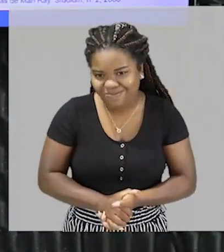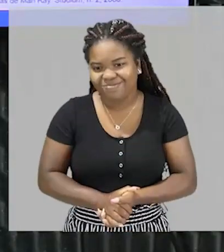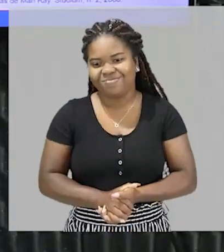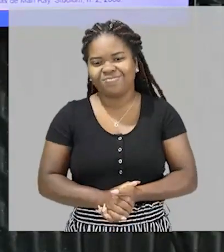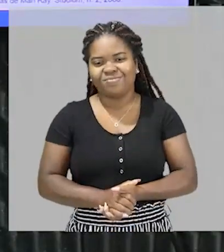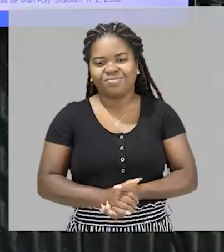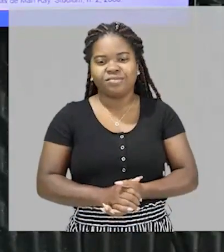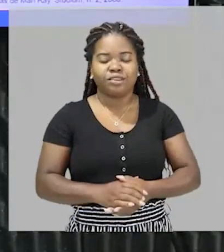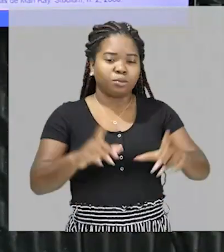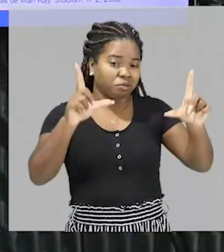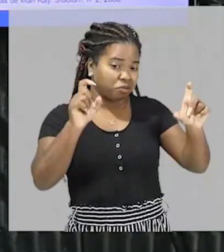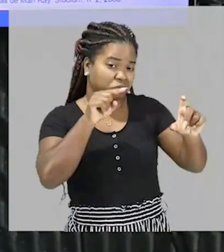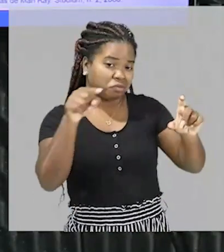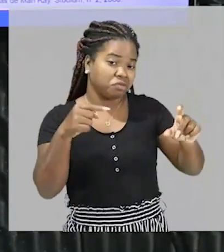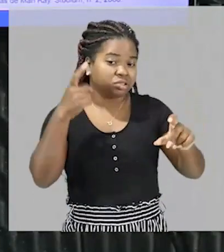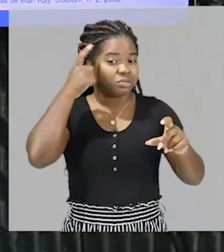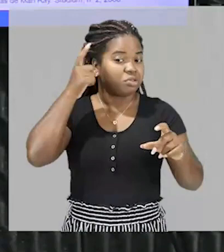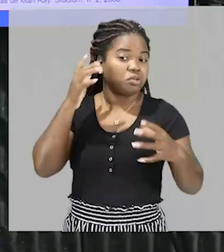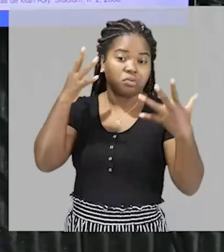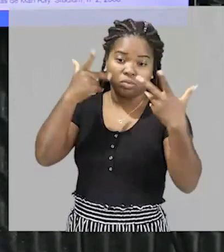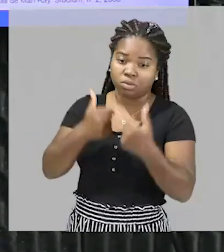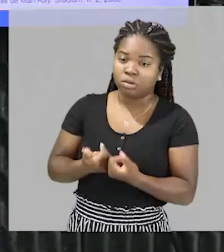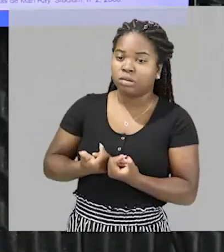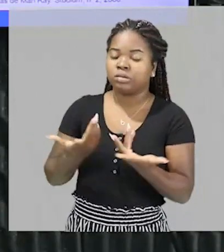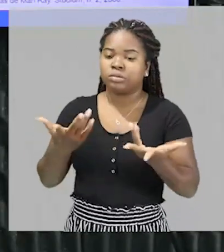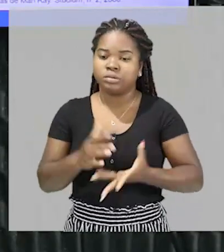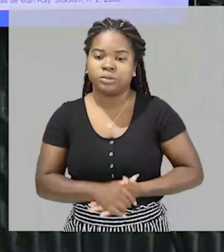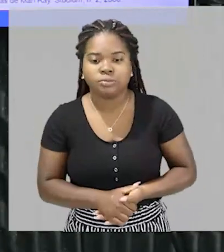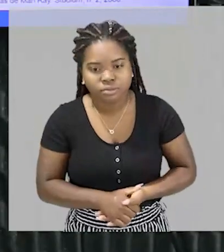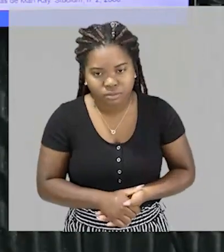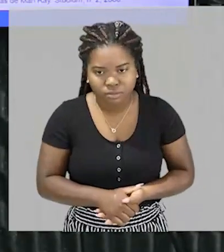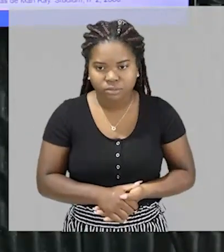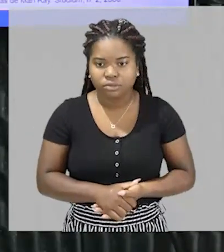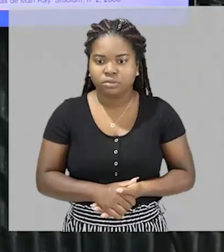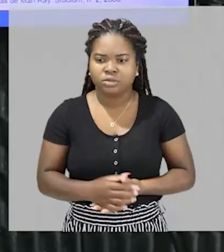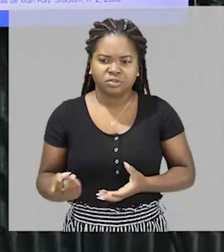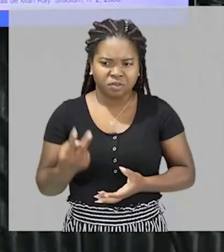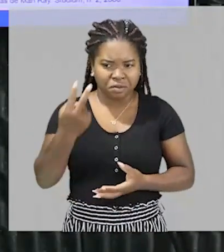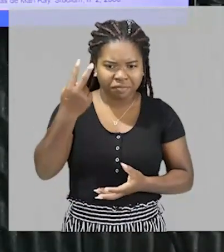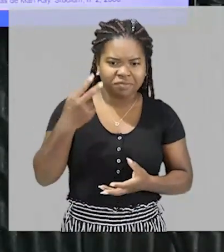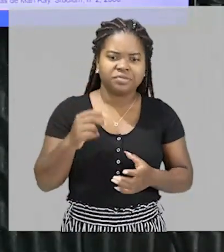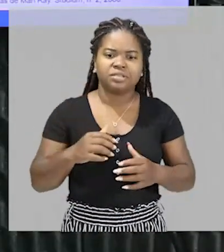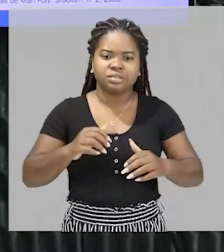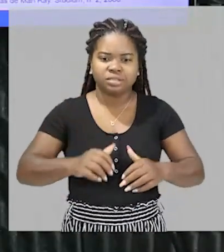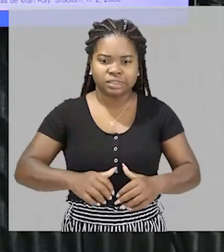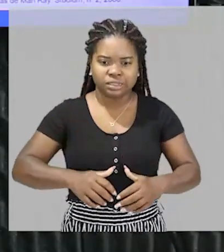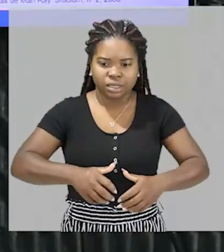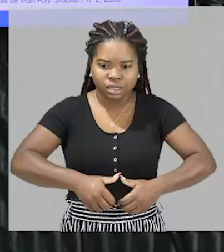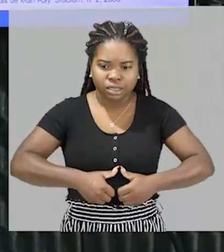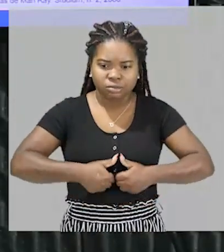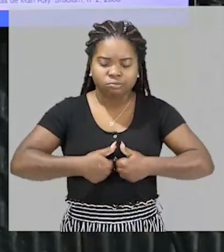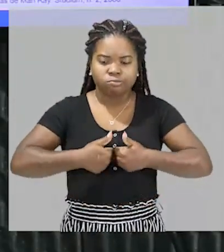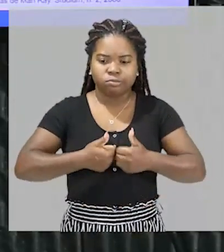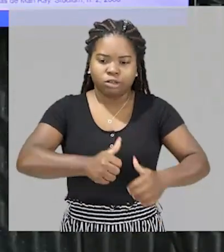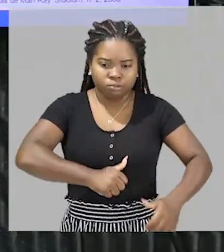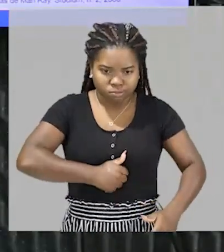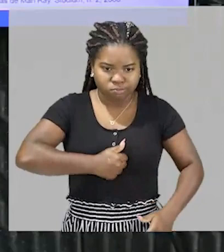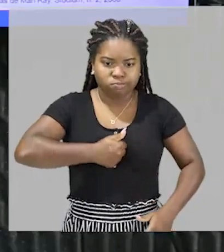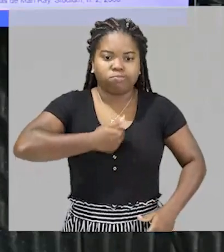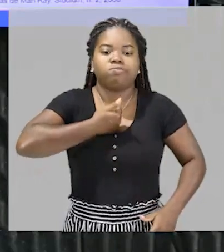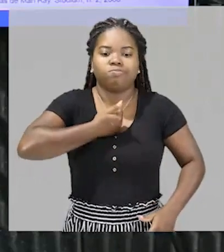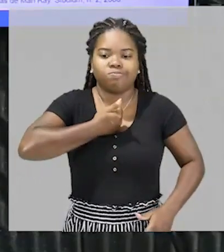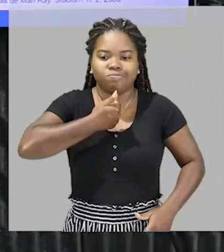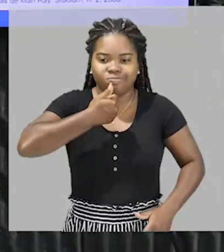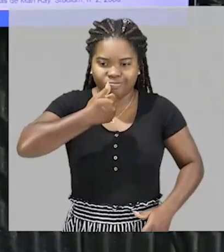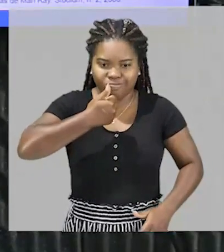uma foto de alguém que você achou bonito, é um ângulo que você está se sentindo melhor, isso vai valorizar a tua autoestima? Será que algumas redes sociais só tem fotos minhas,